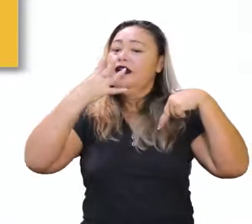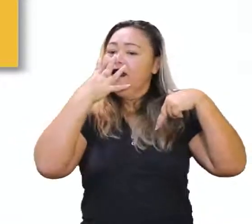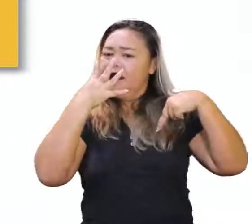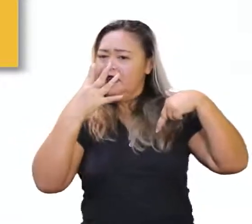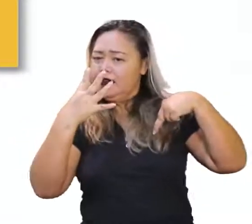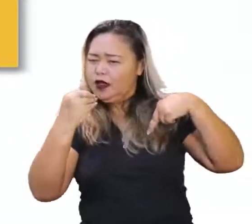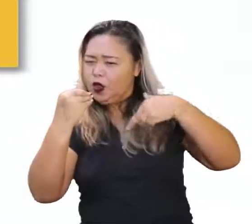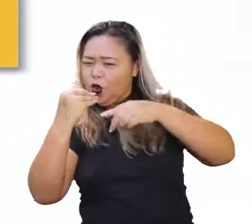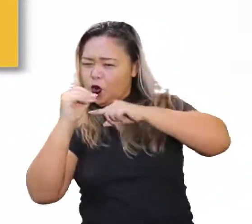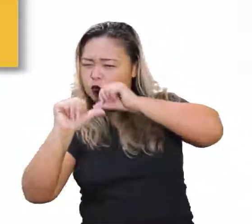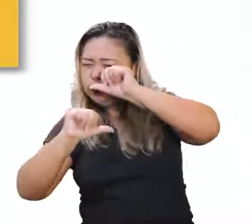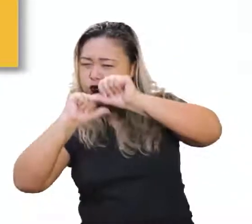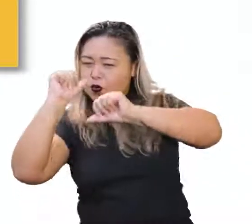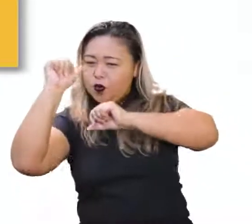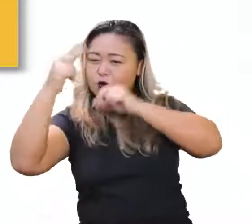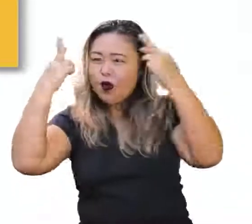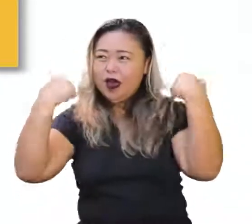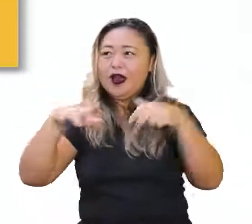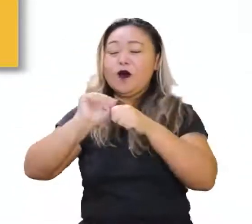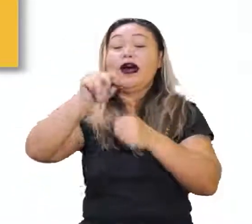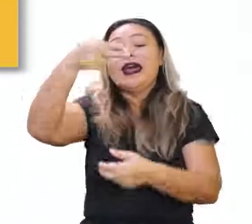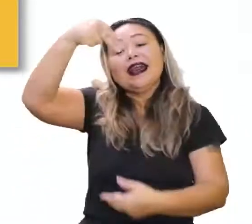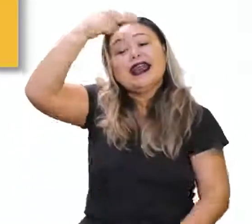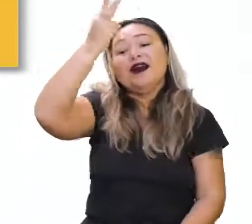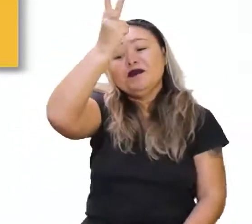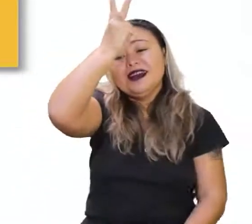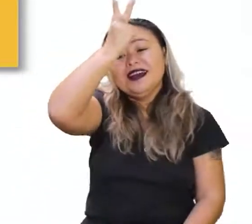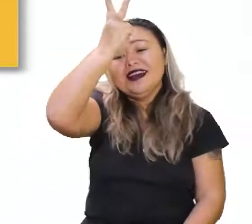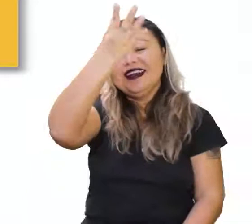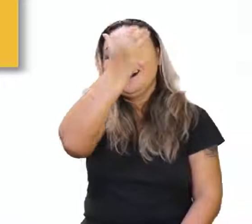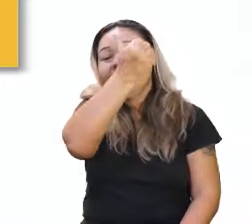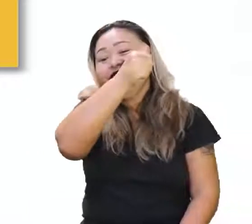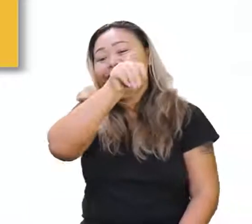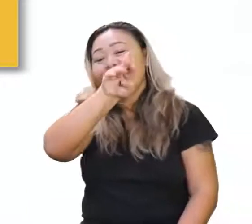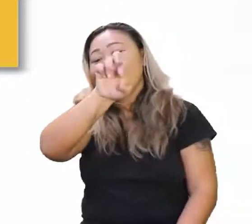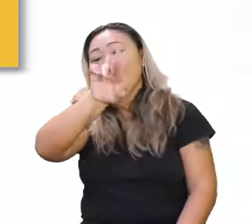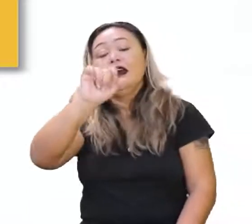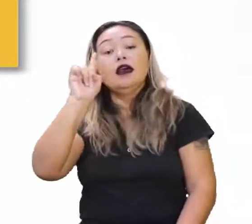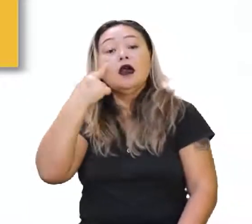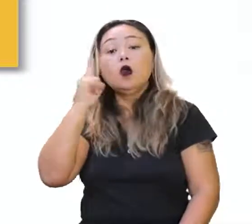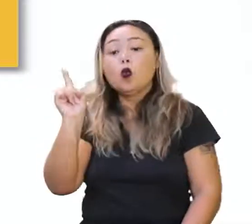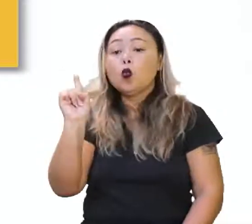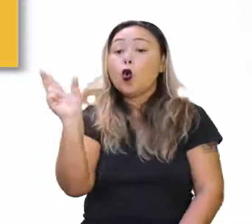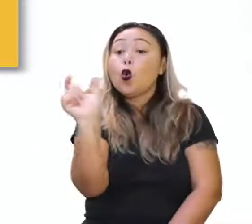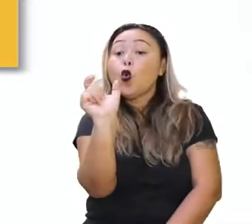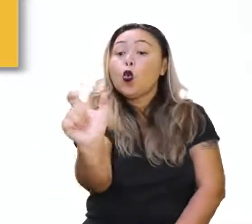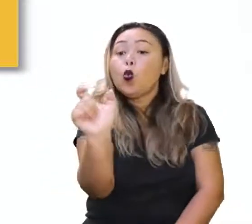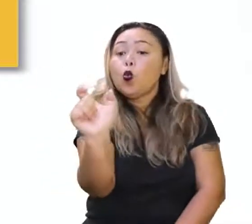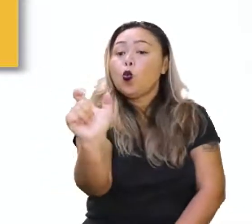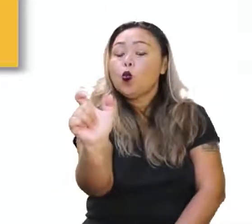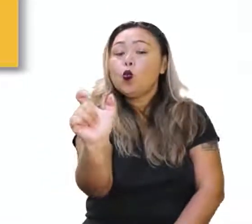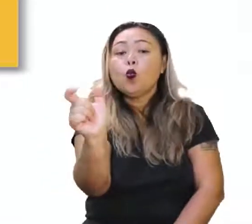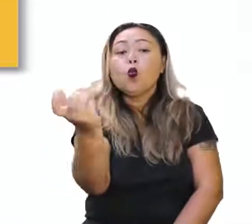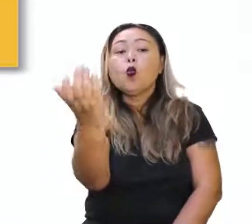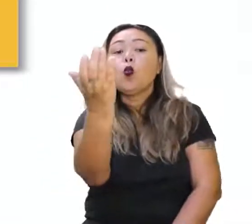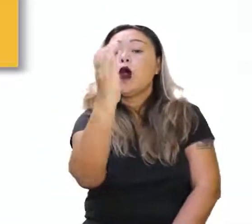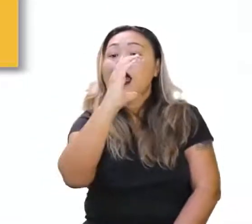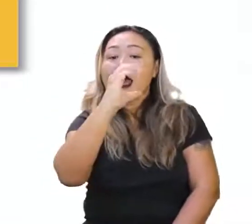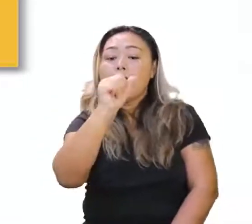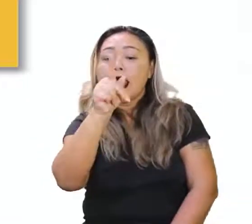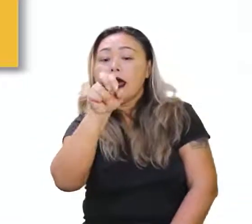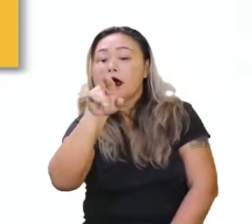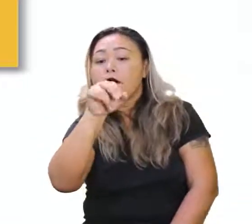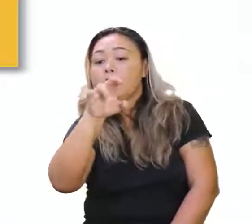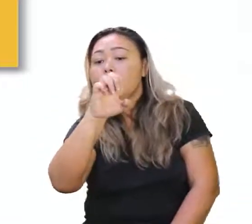pele de ovelhas. Agora é cabra. Então a gente vai ver a nomenclatura,